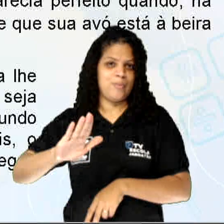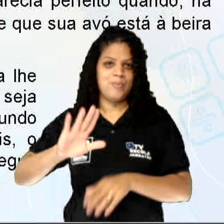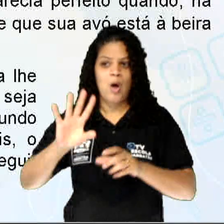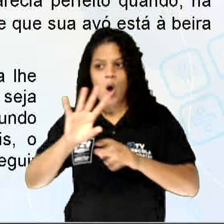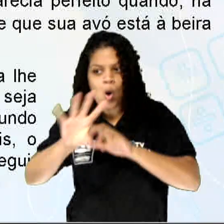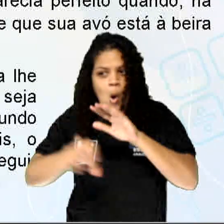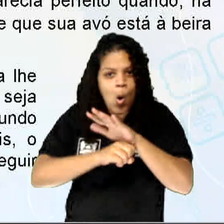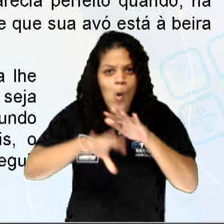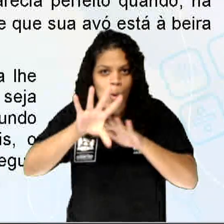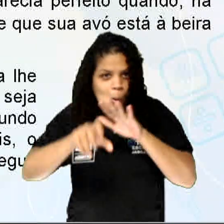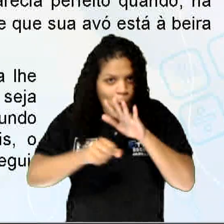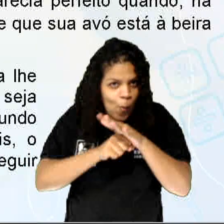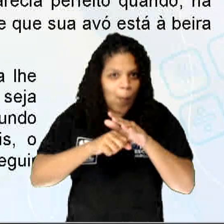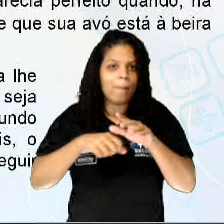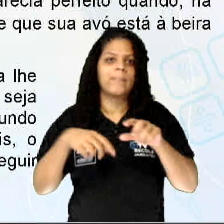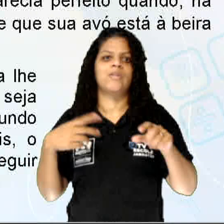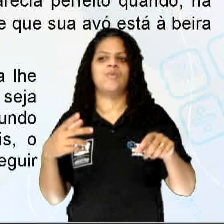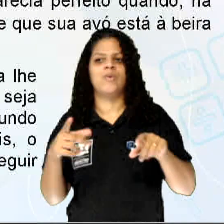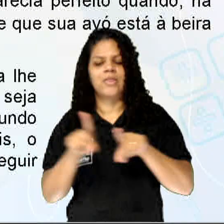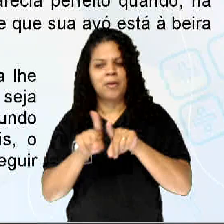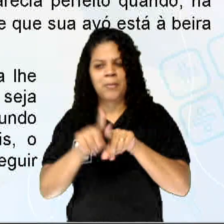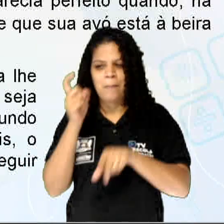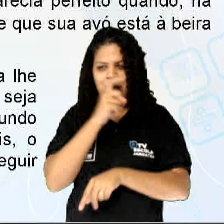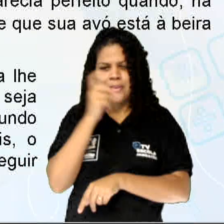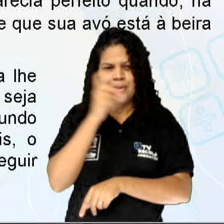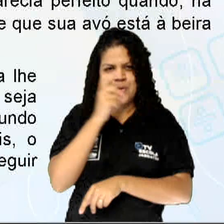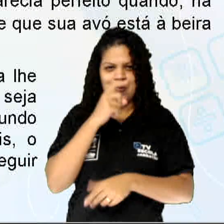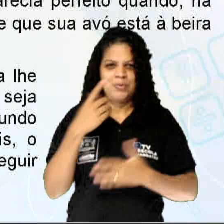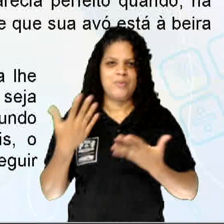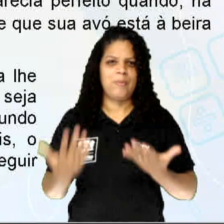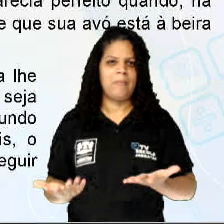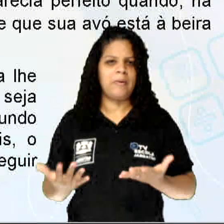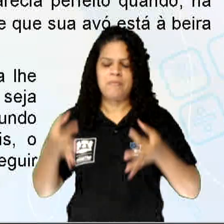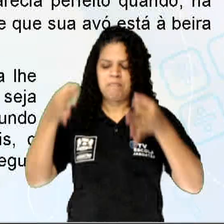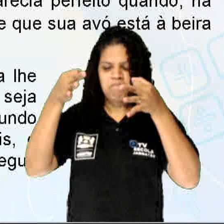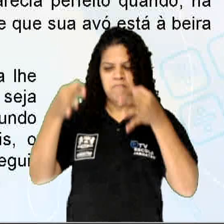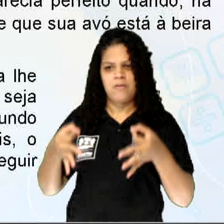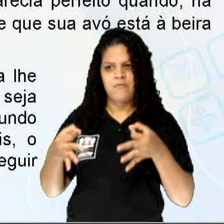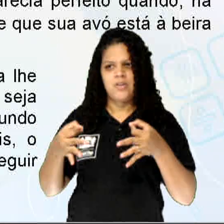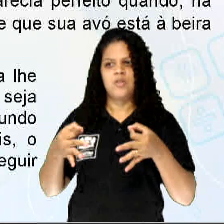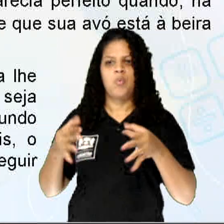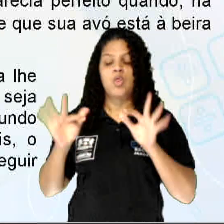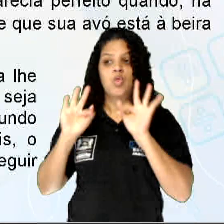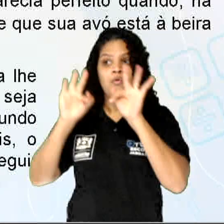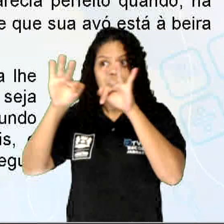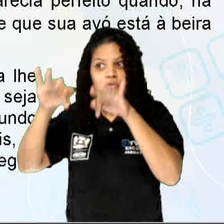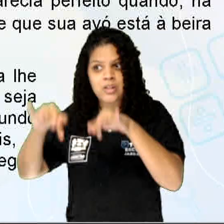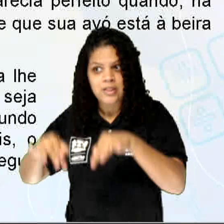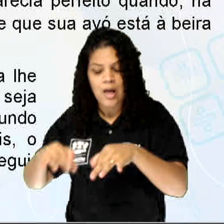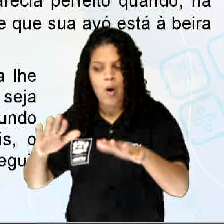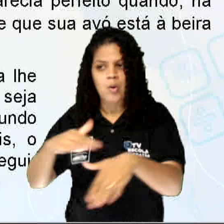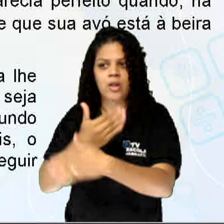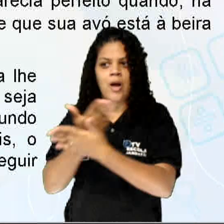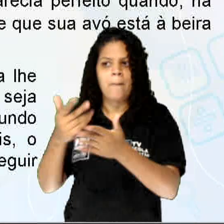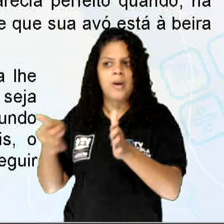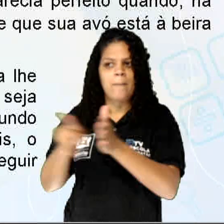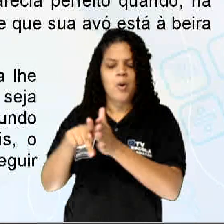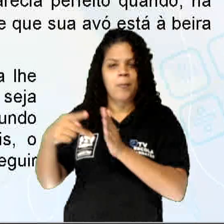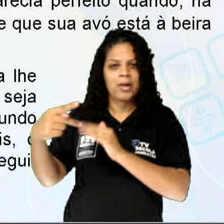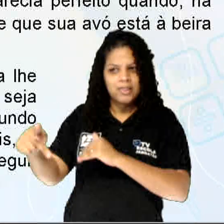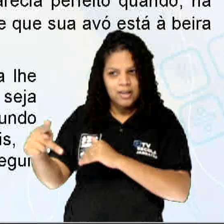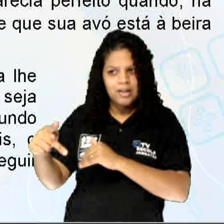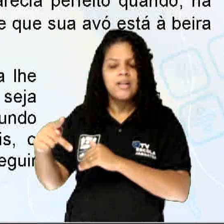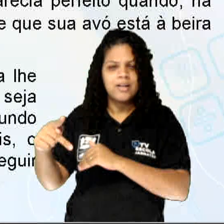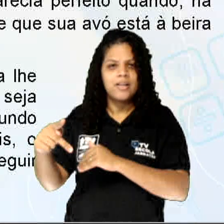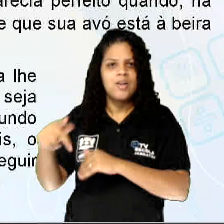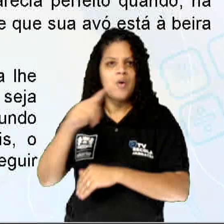e mentiroso. Tudo parecia perfeito quando, na reta final de sua campanha, Ernesto recebe um comunicado